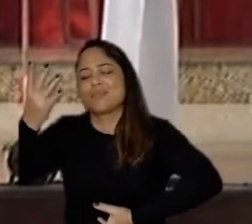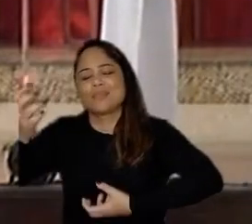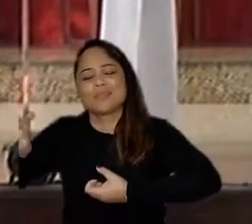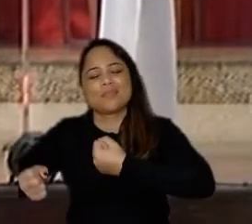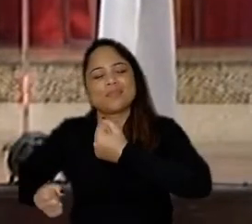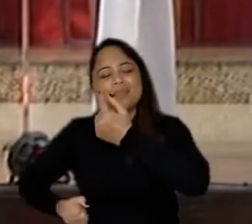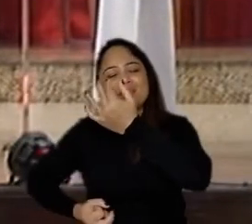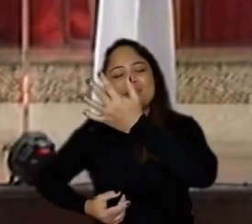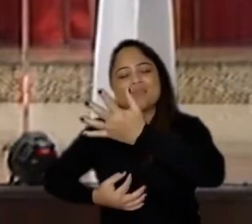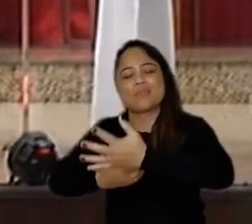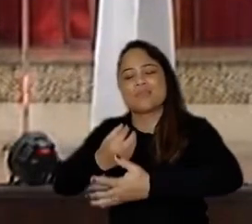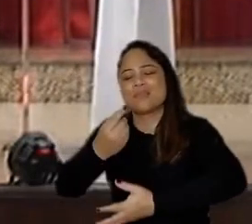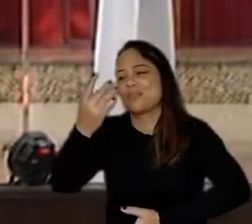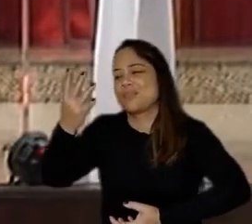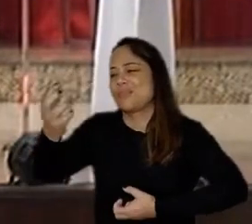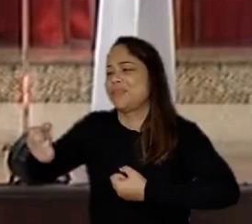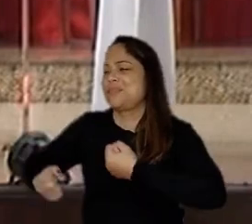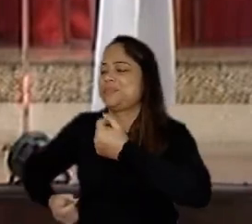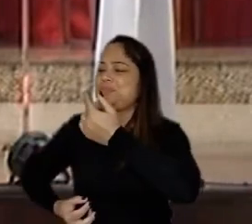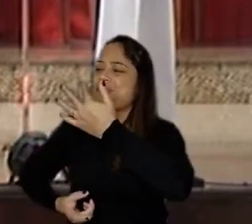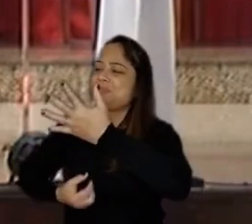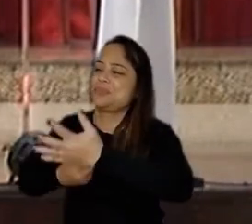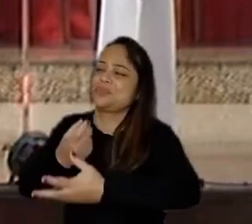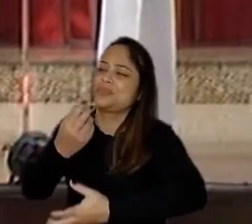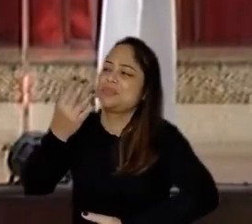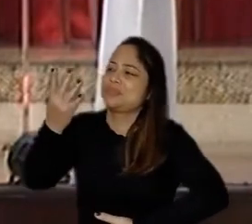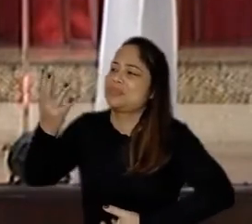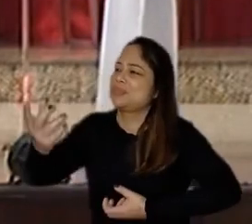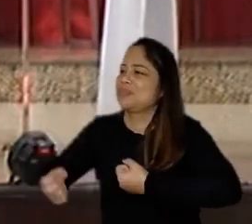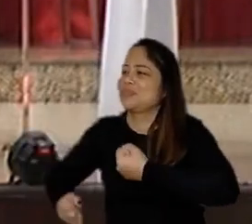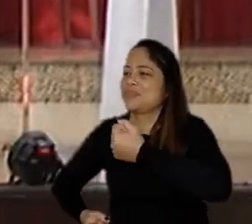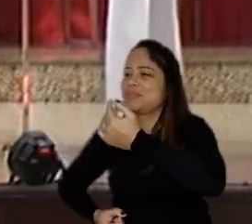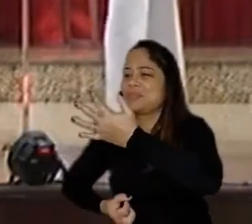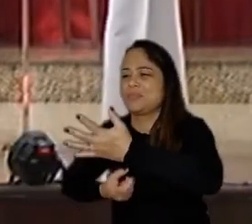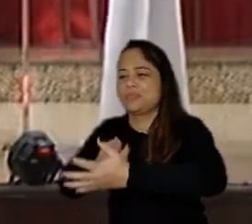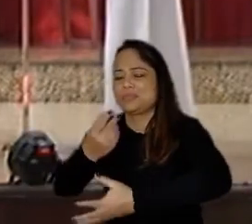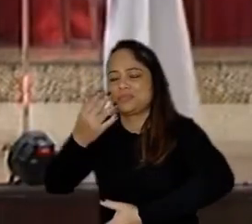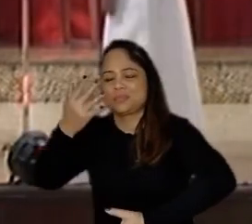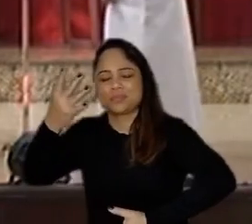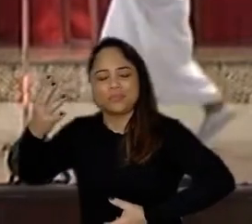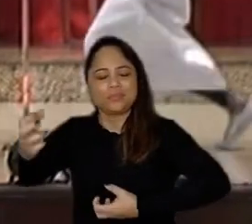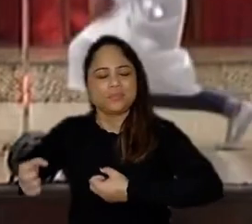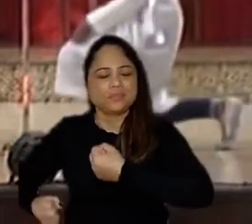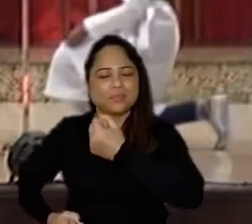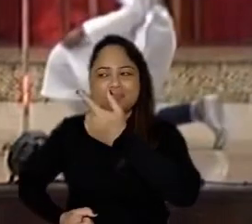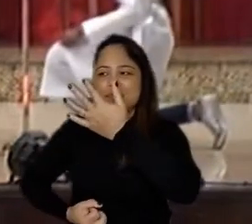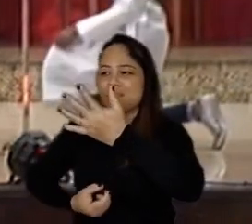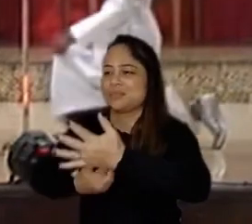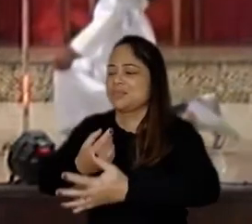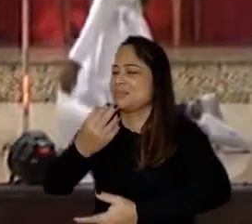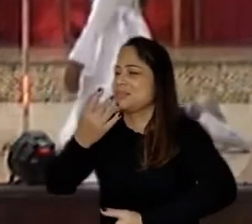nós não sabemos orar como convém, mas o Espírito ora em nós com gemidos